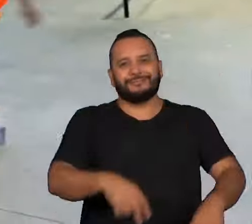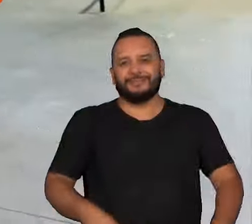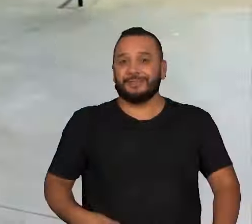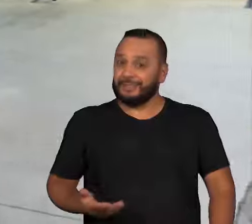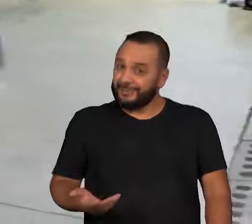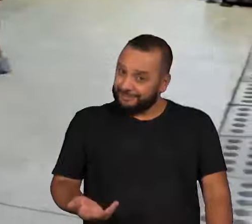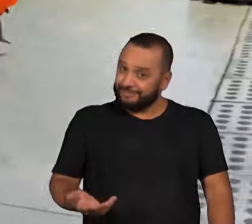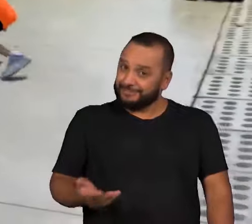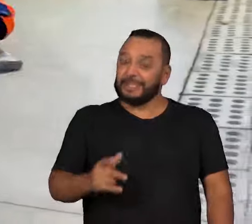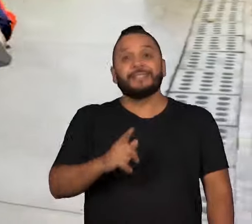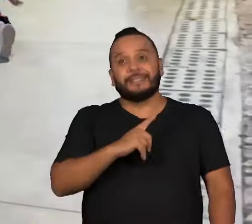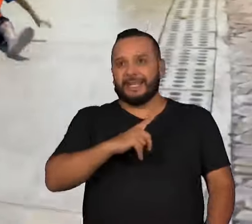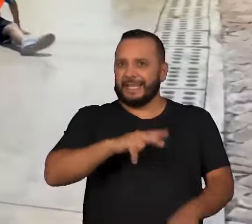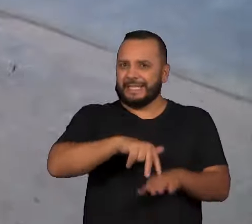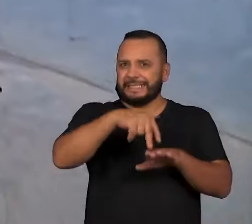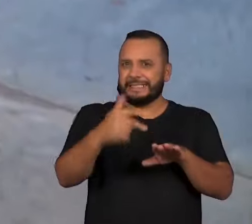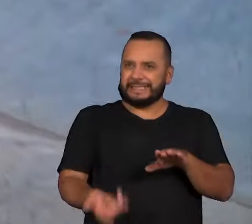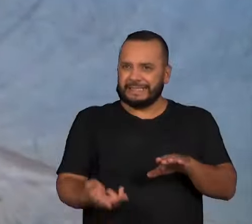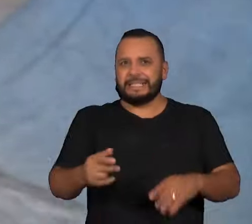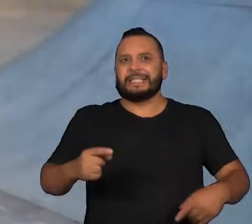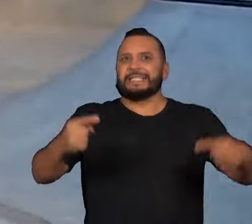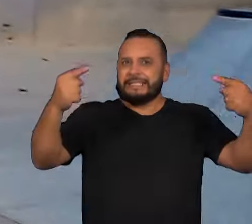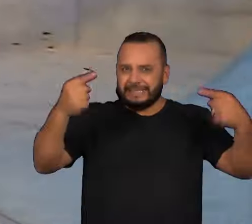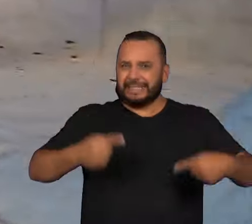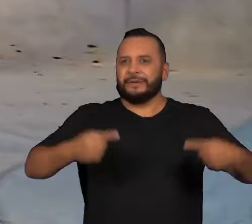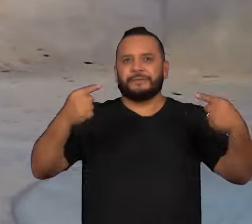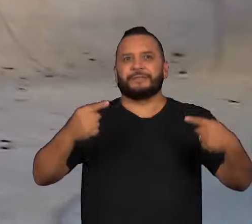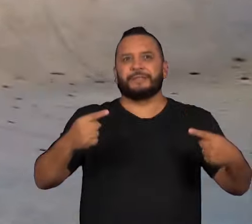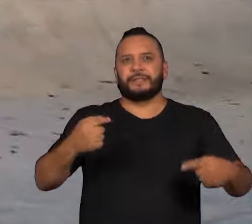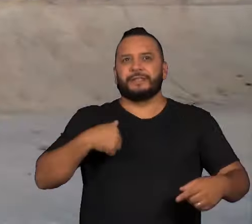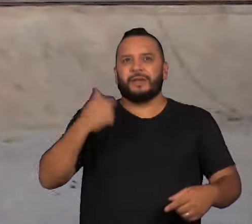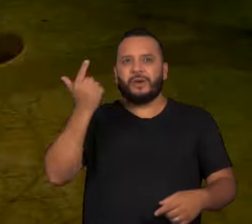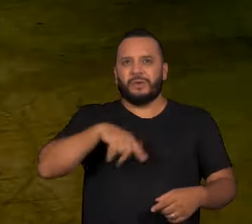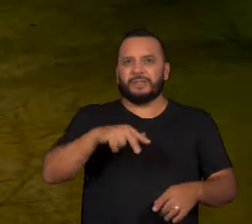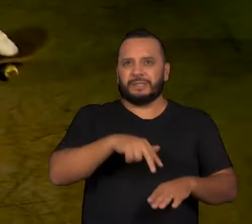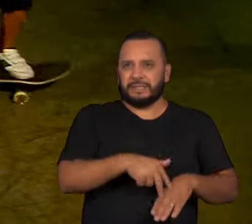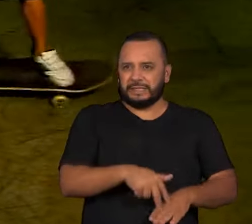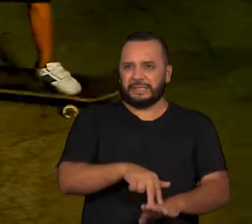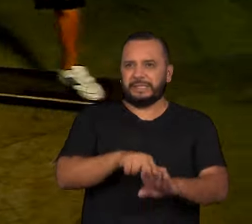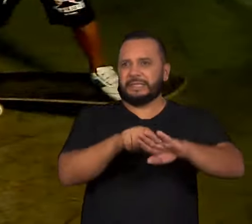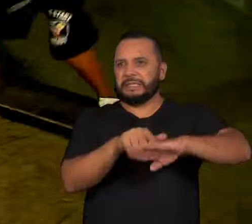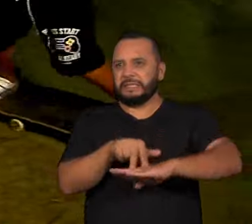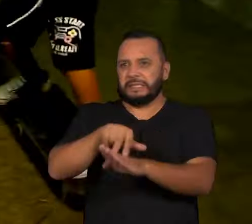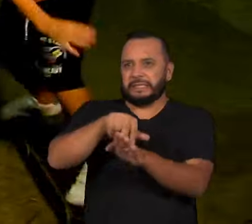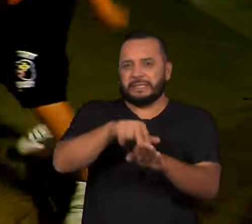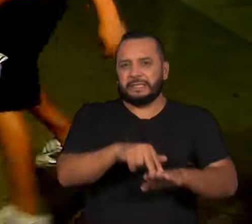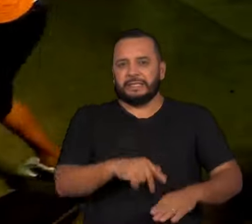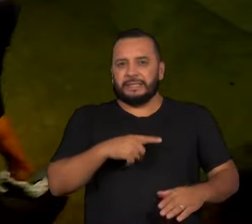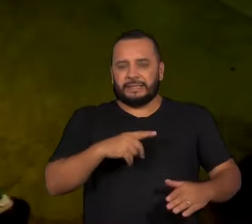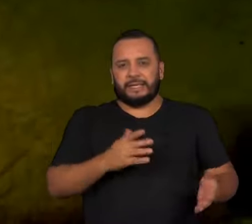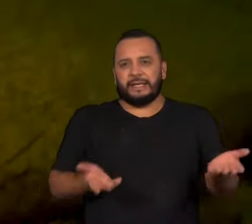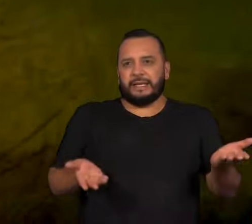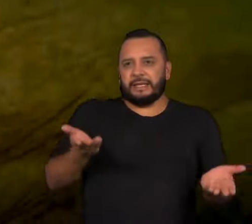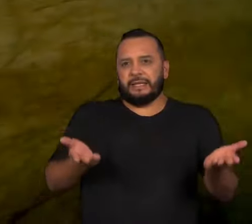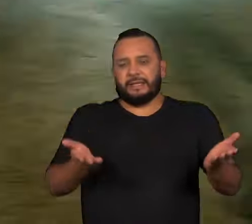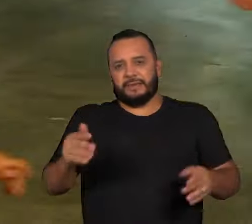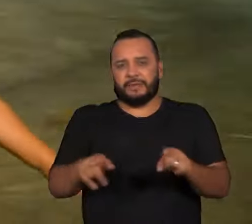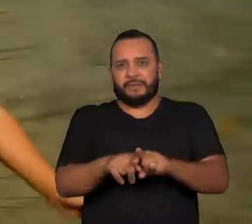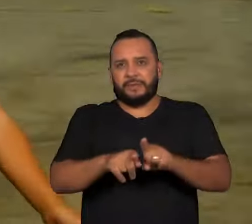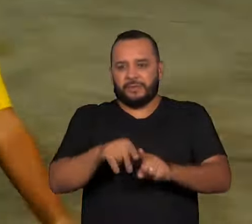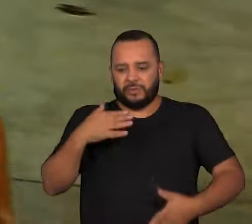É enfrentando quedas e desafios de dominar uma manobra, exigindo equilíbrio e coordenação motora,